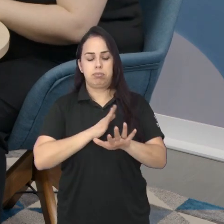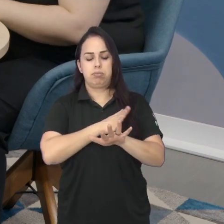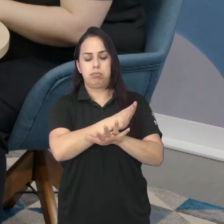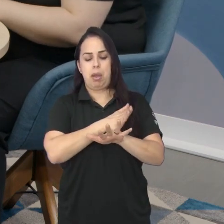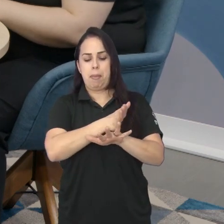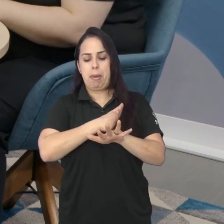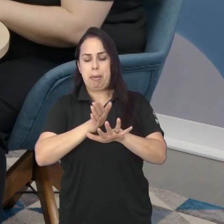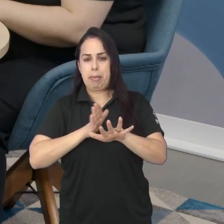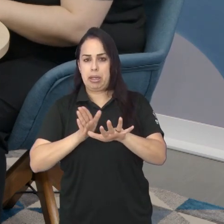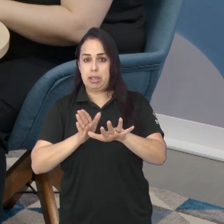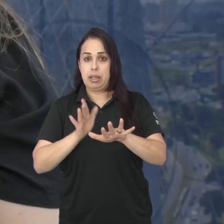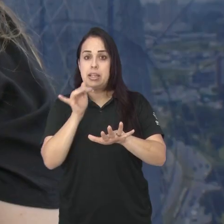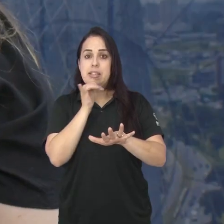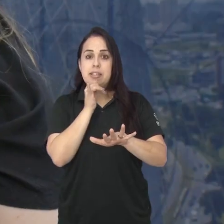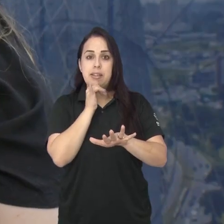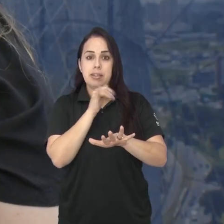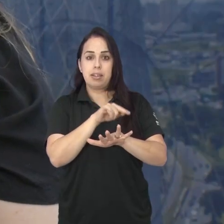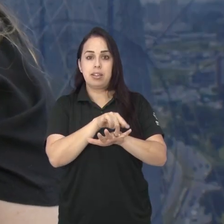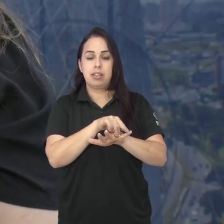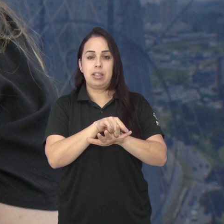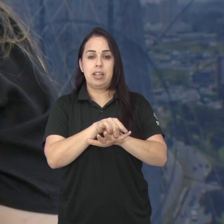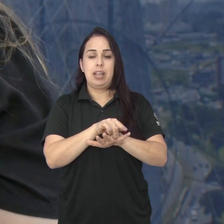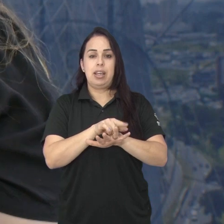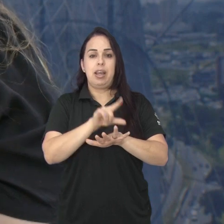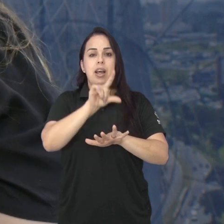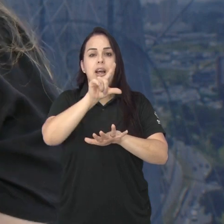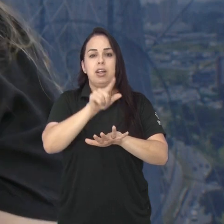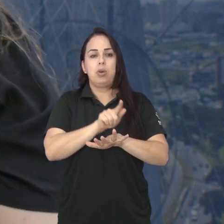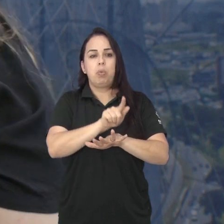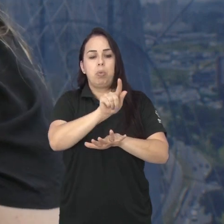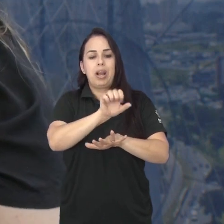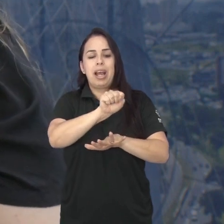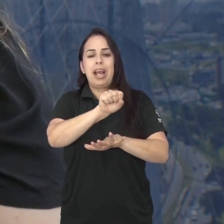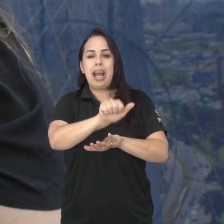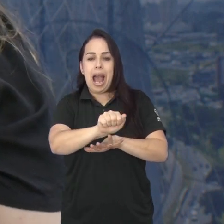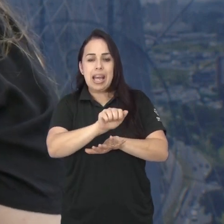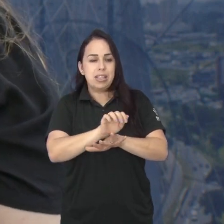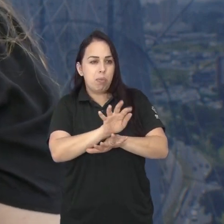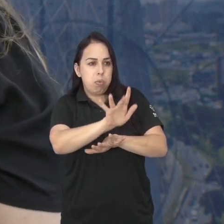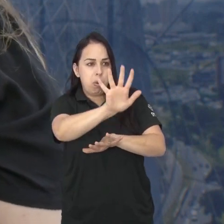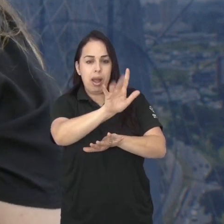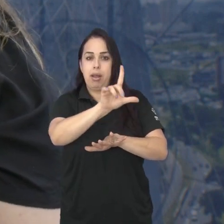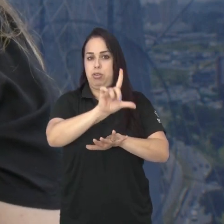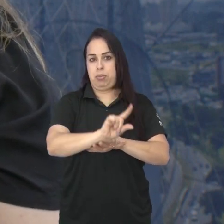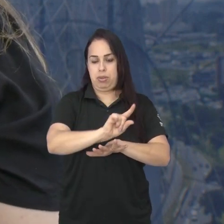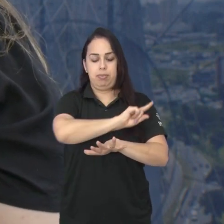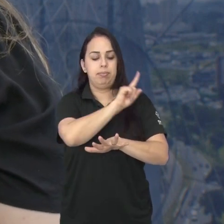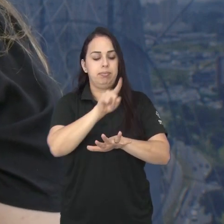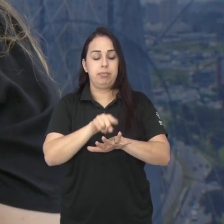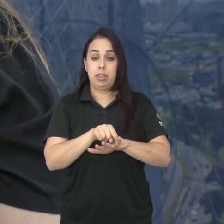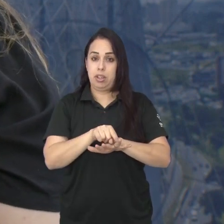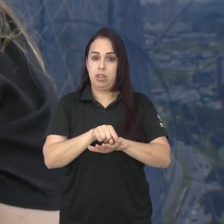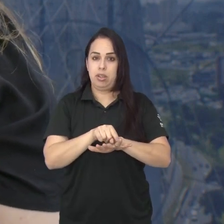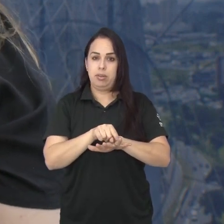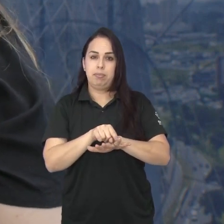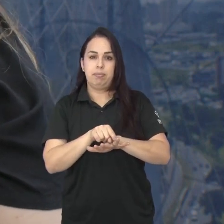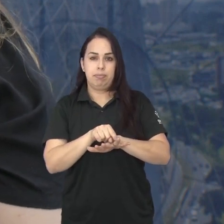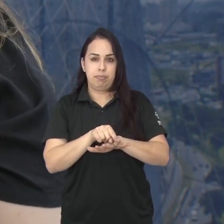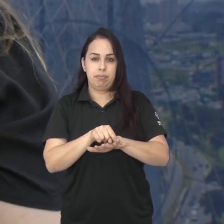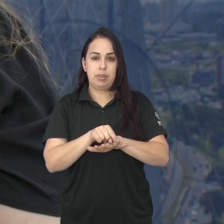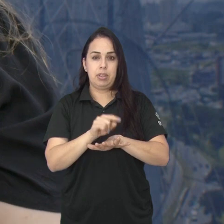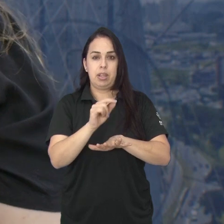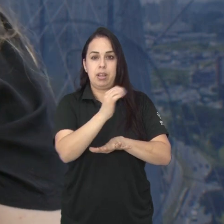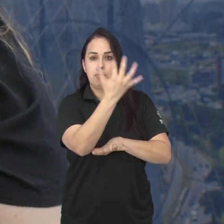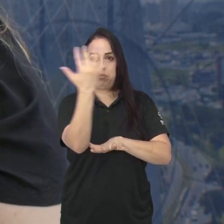ramificações, né? A gente precisa diminuir a questão de emissão dos gases de efeito estufa, que chamam, mas também a gente precisa diminuir a questão